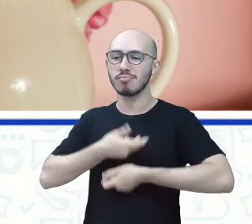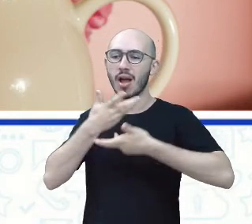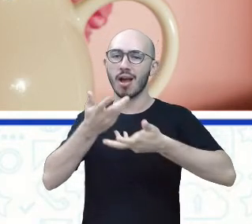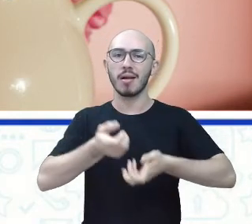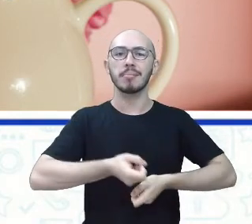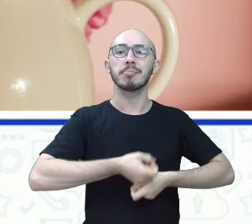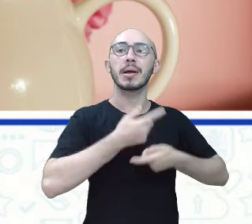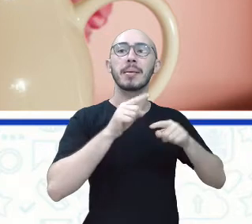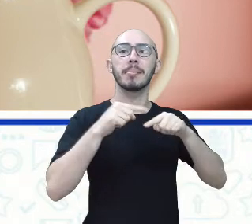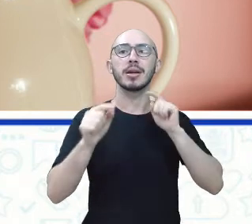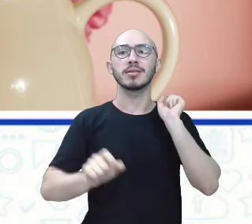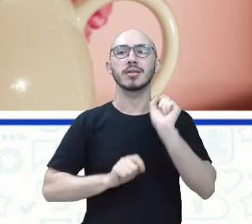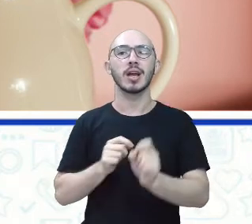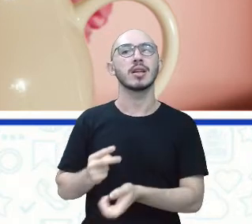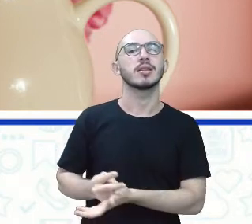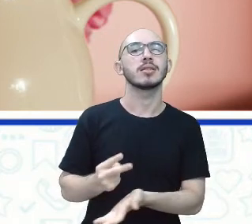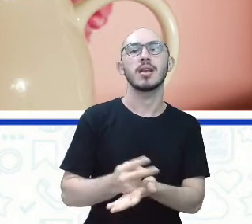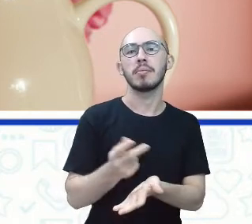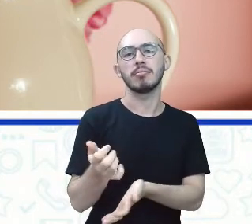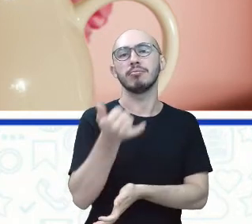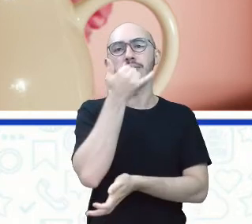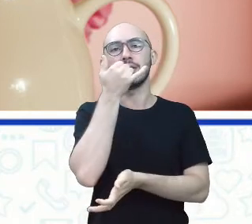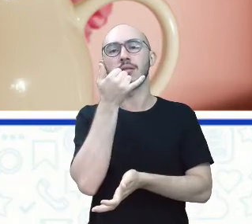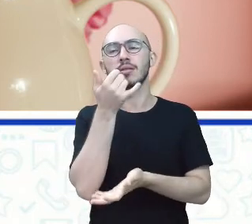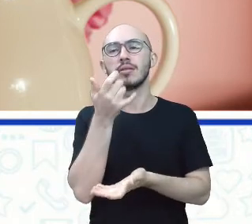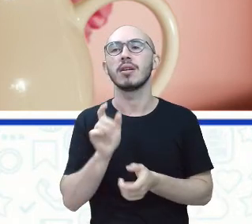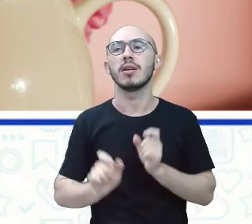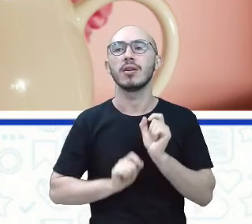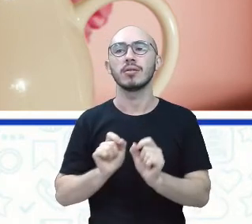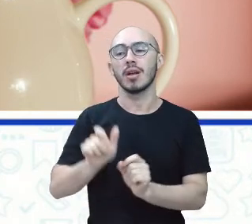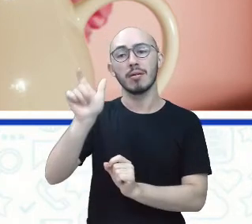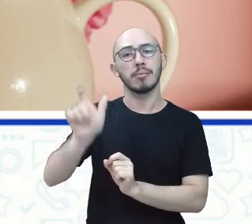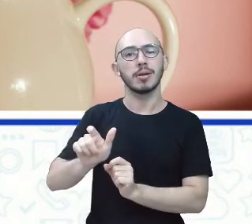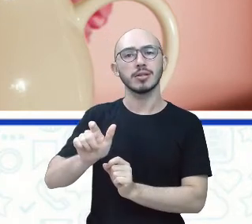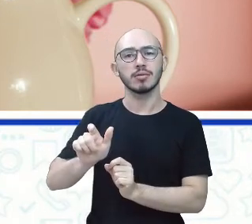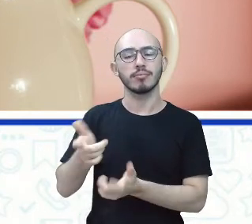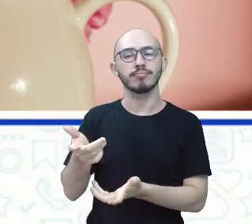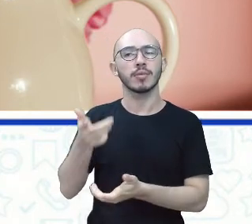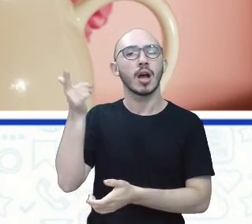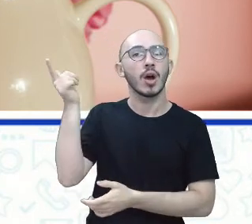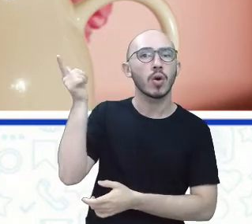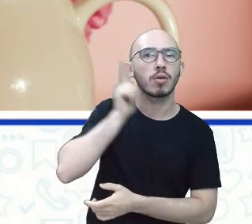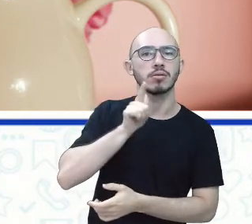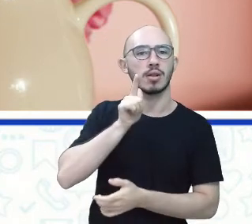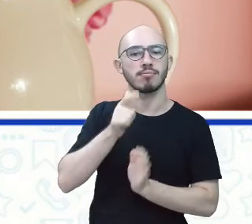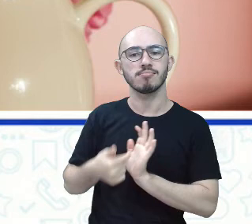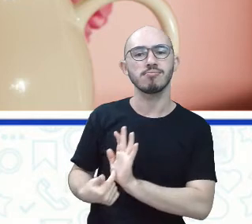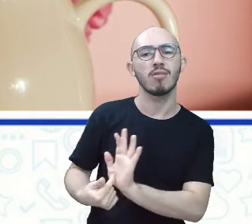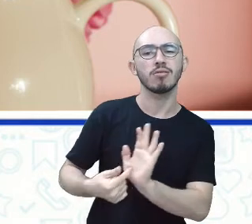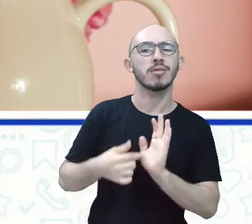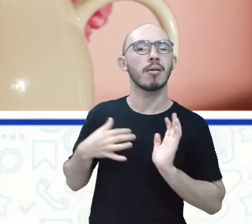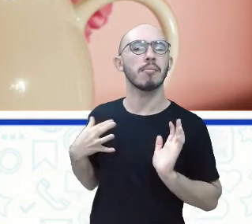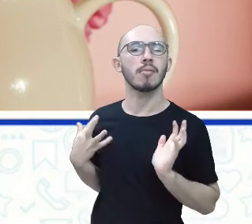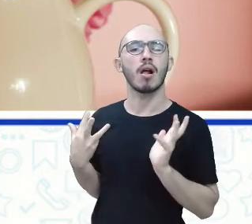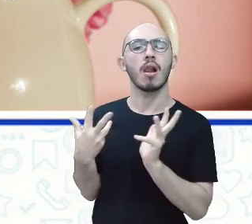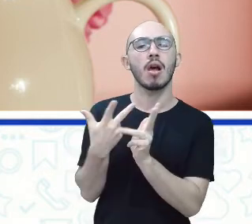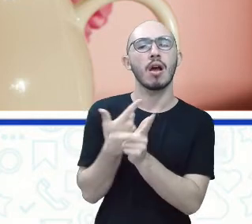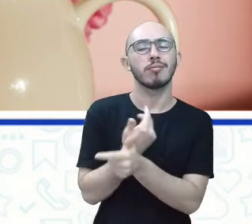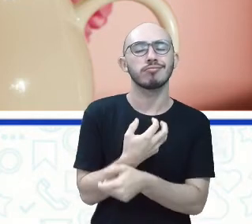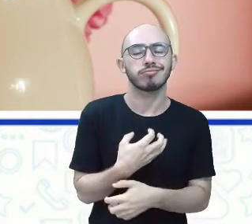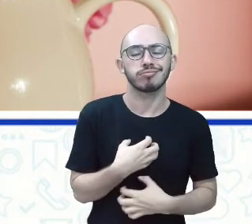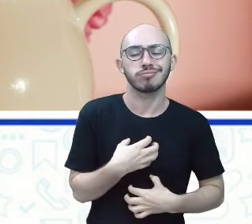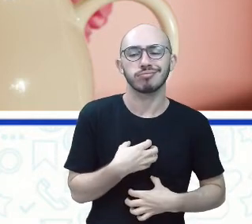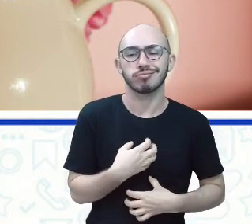poesia, mas sempre de maneira inesperada, como se o poeta conseguisse extrair certa beleza melancólica das coisas